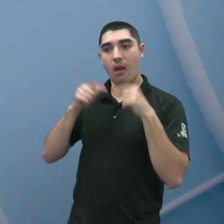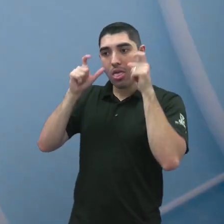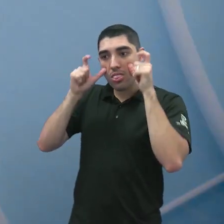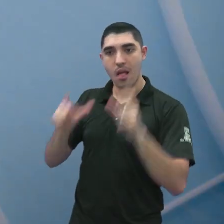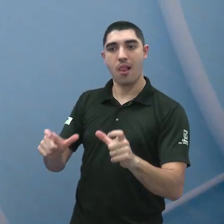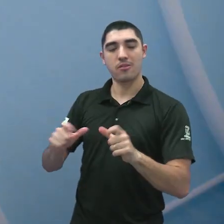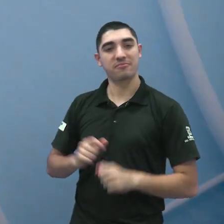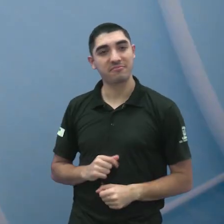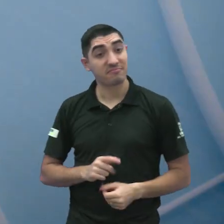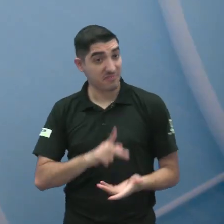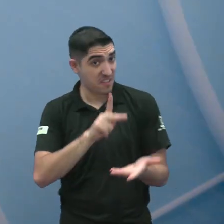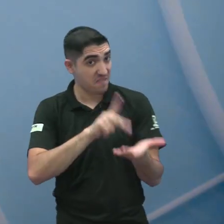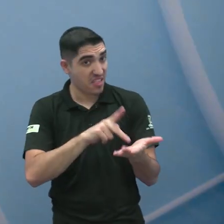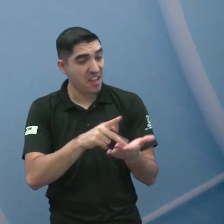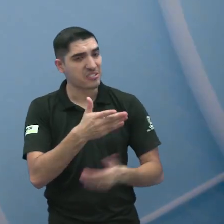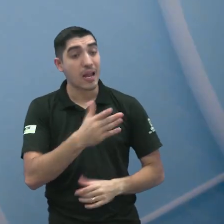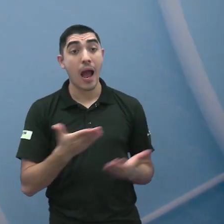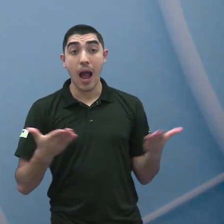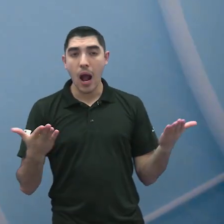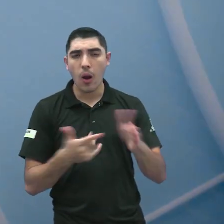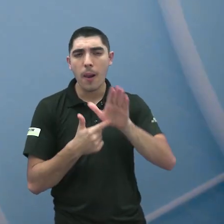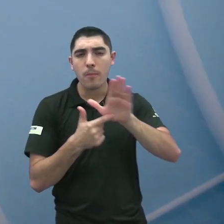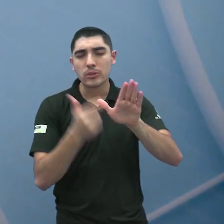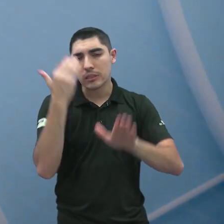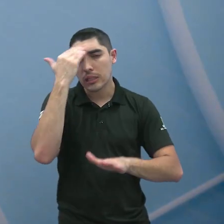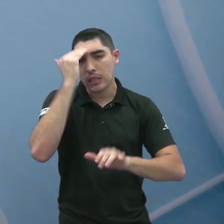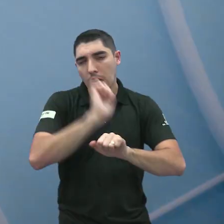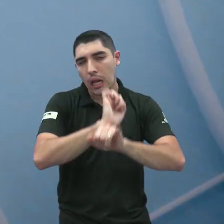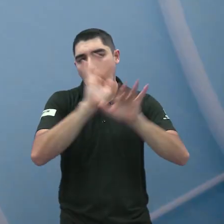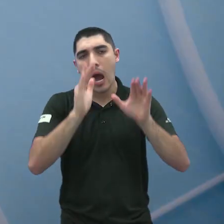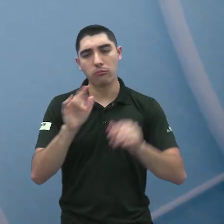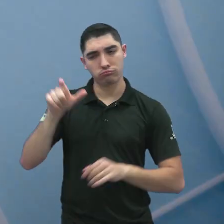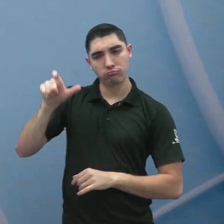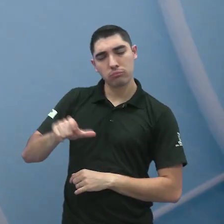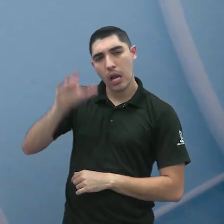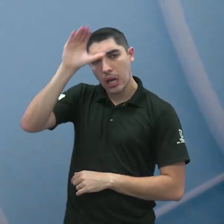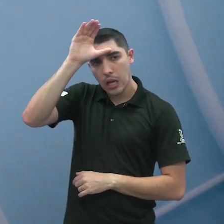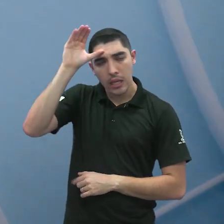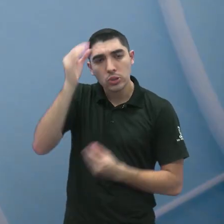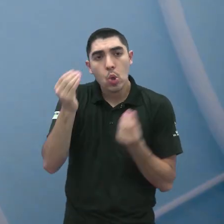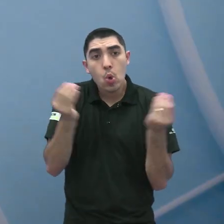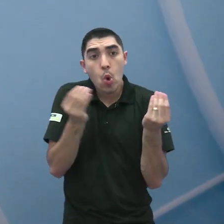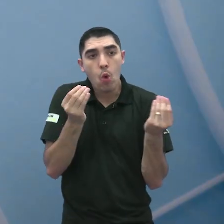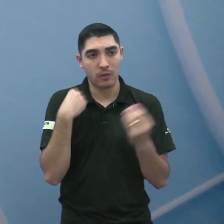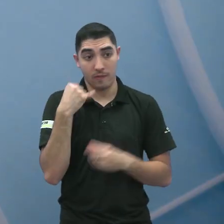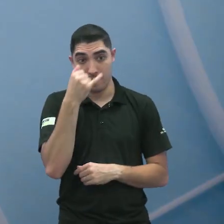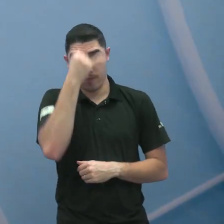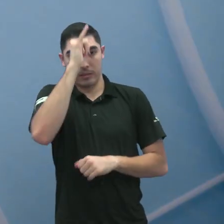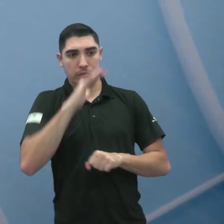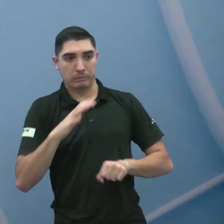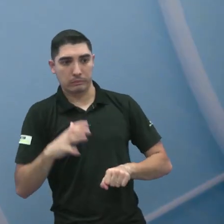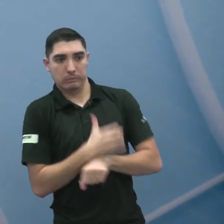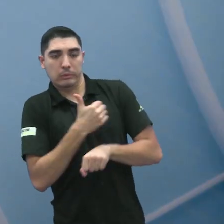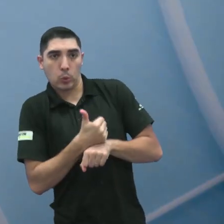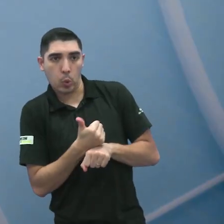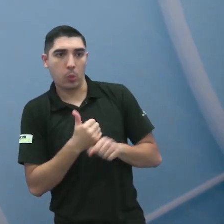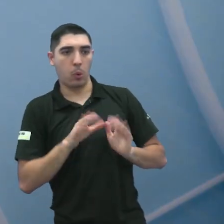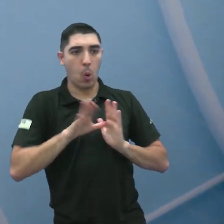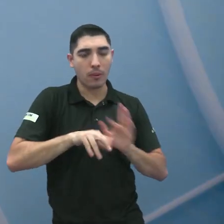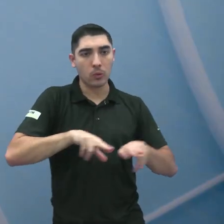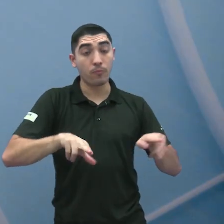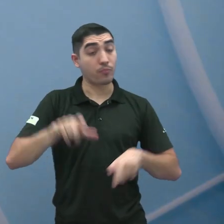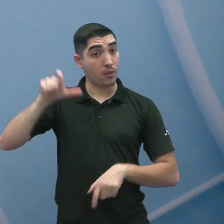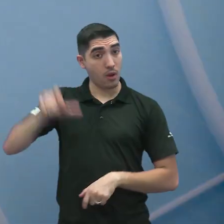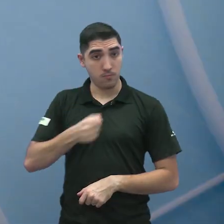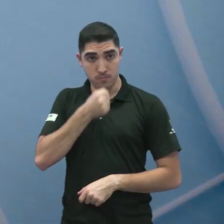gente, para a gente entender melhor como o consumidor pode se proteger nas compras online, a repórter Bianca